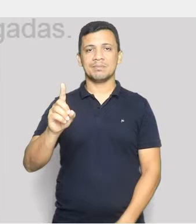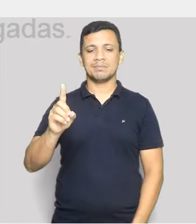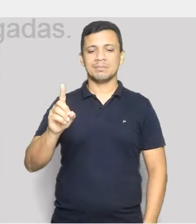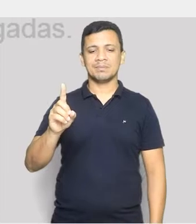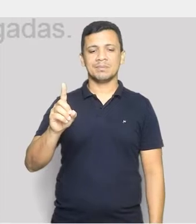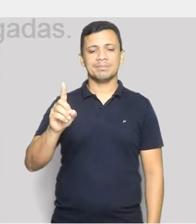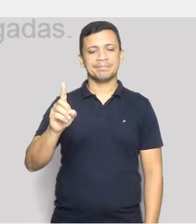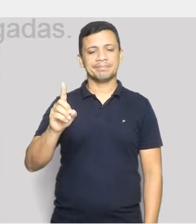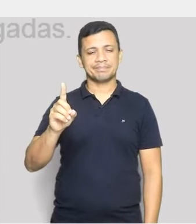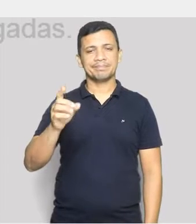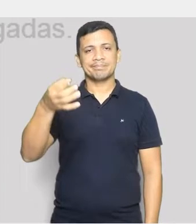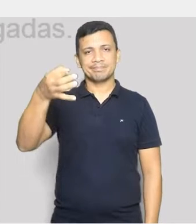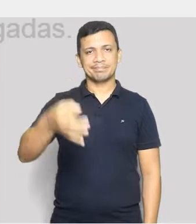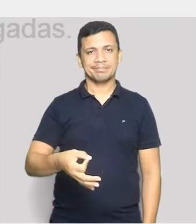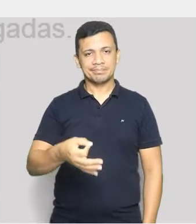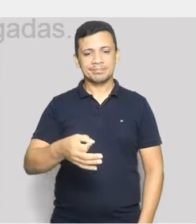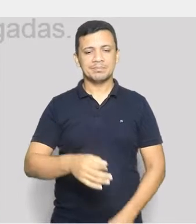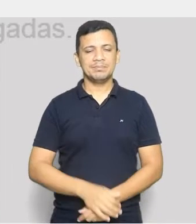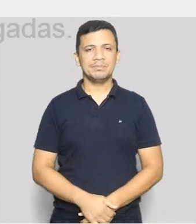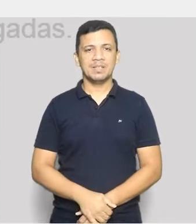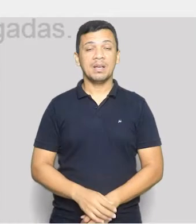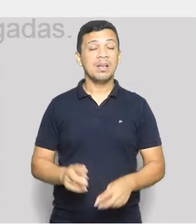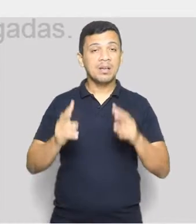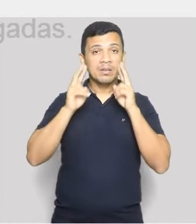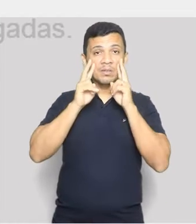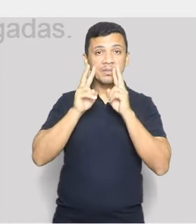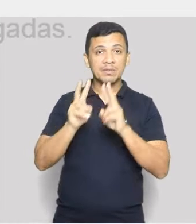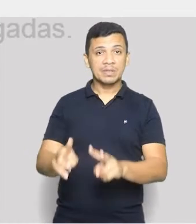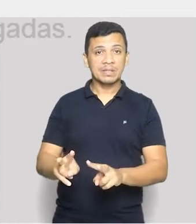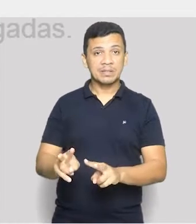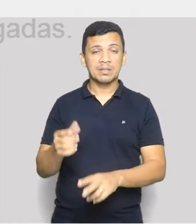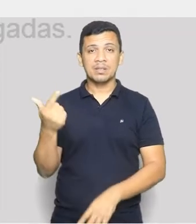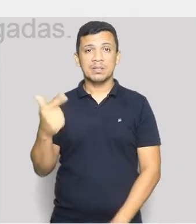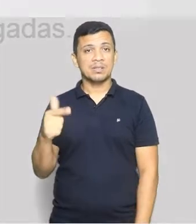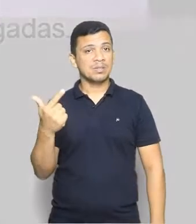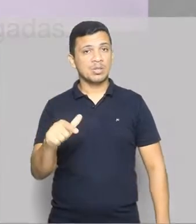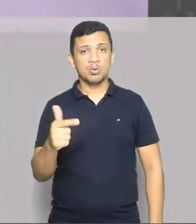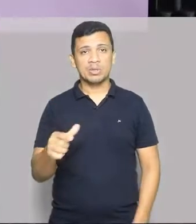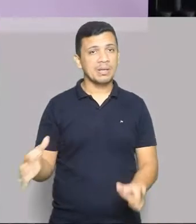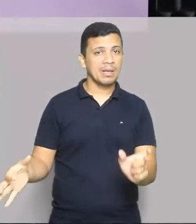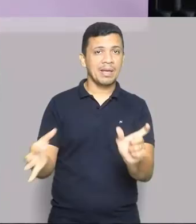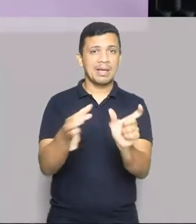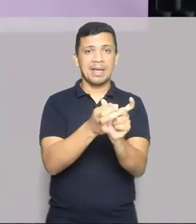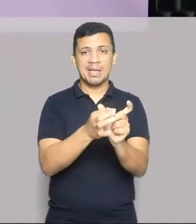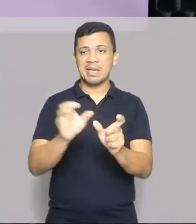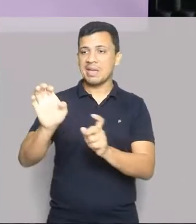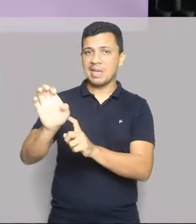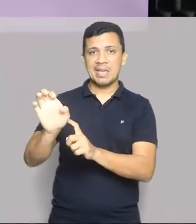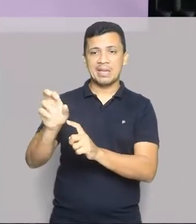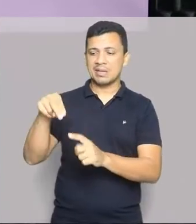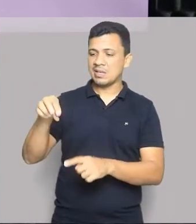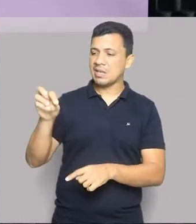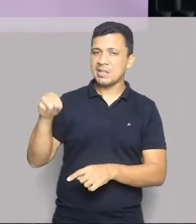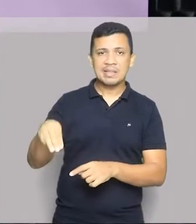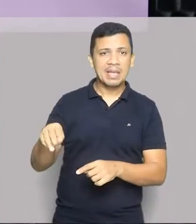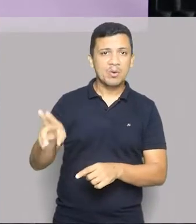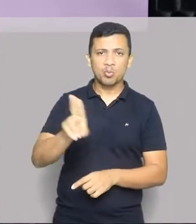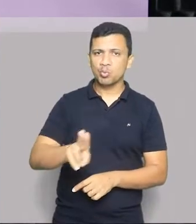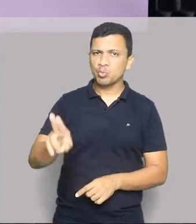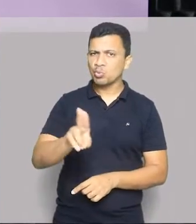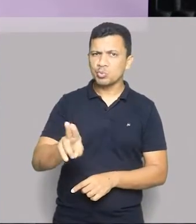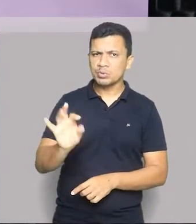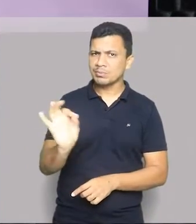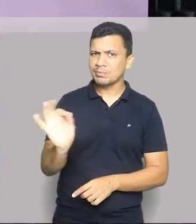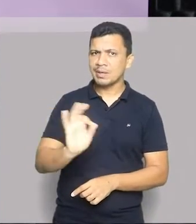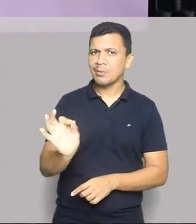Por quê? Observem como aqui, apesar de não ter usado o conectivo e, né, o conectivo nem, né, que são mais comuns, a ideia